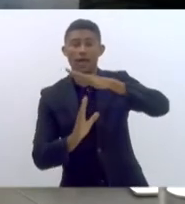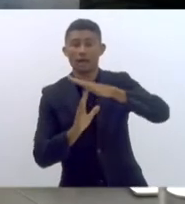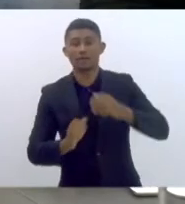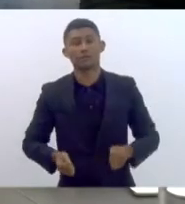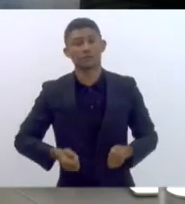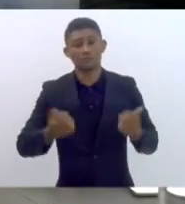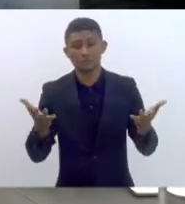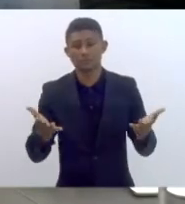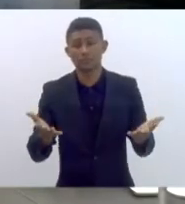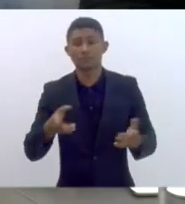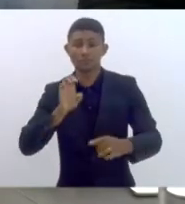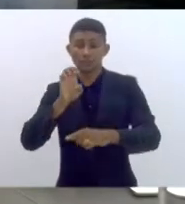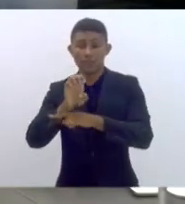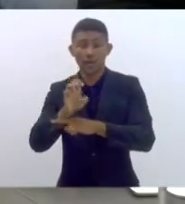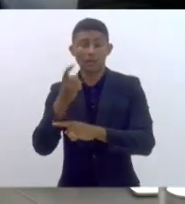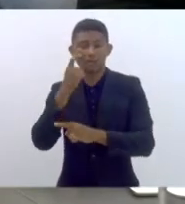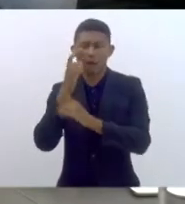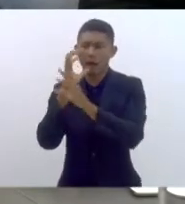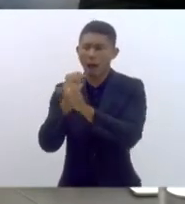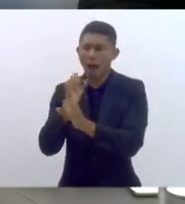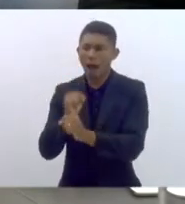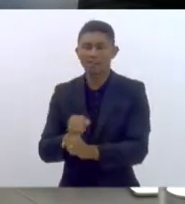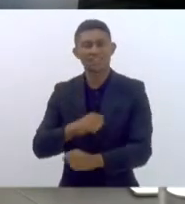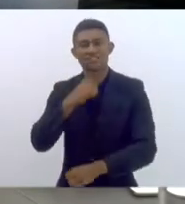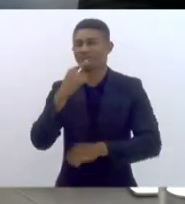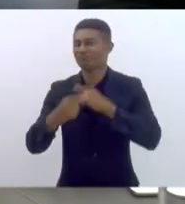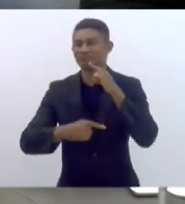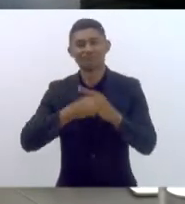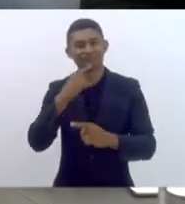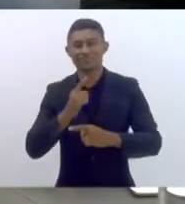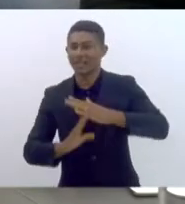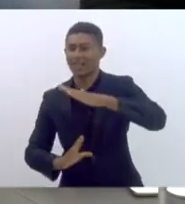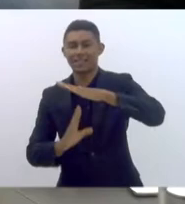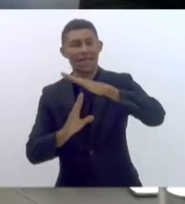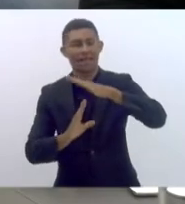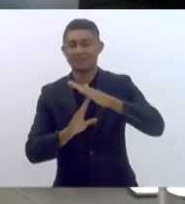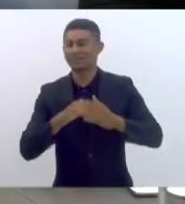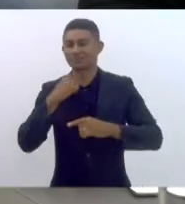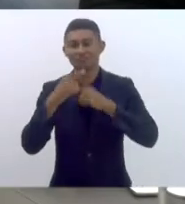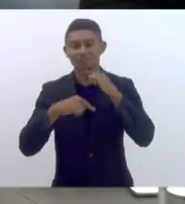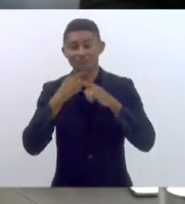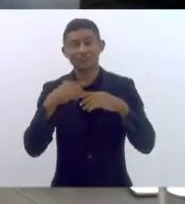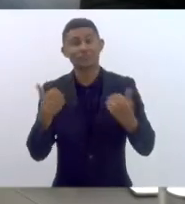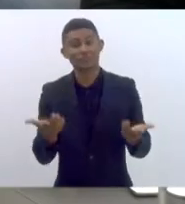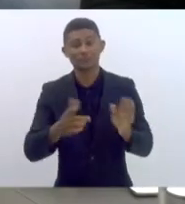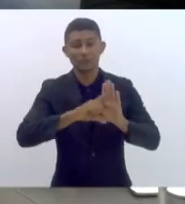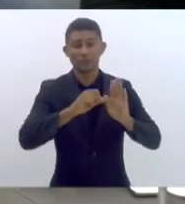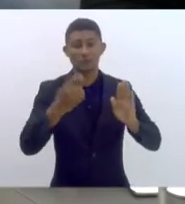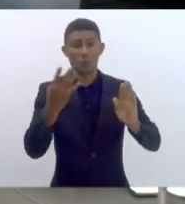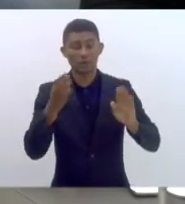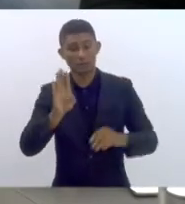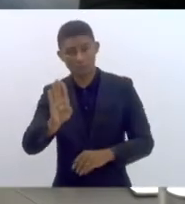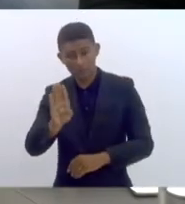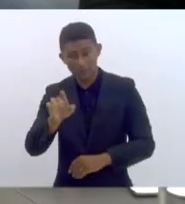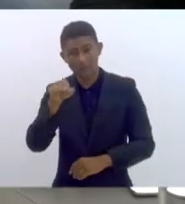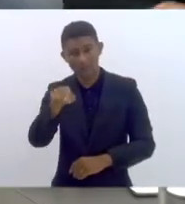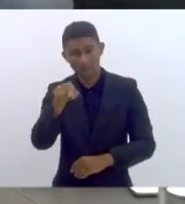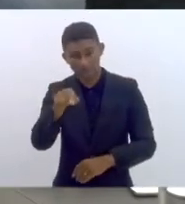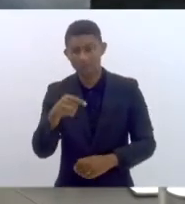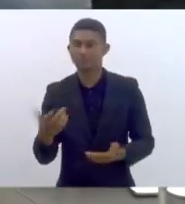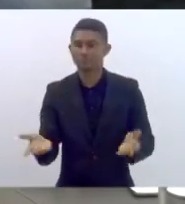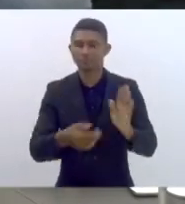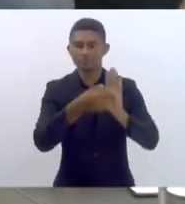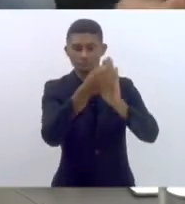o Estado já fez as contas e viu que não conseguiria cumprir esse novo teto. E aí o artigo 4B fala,